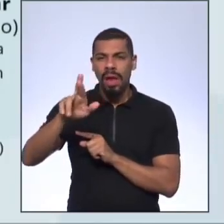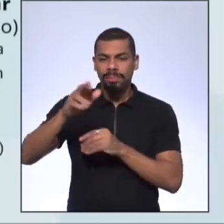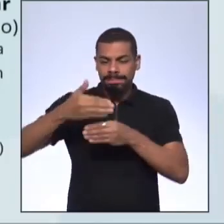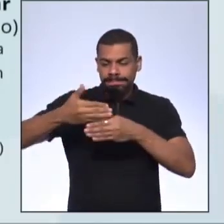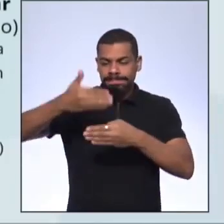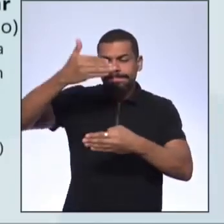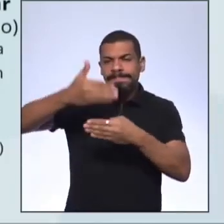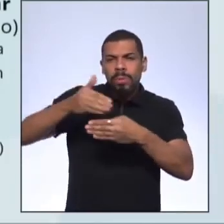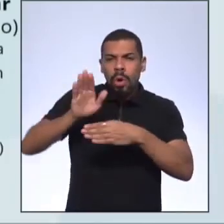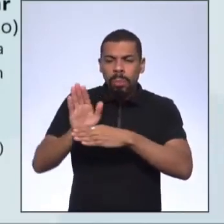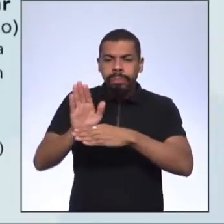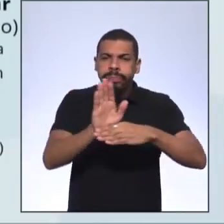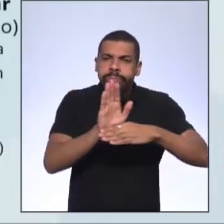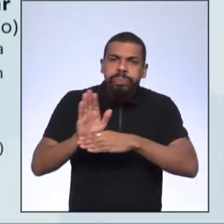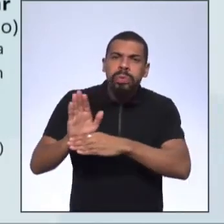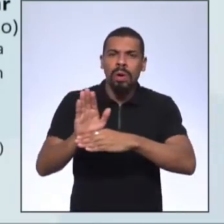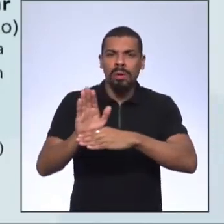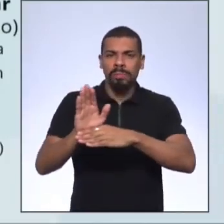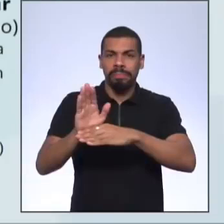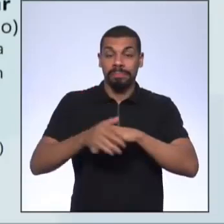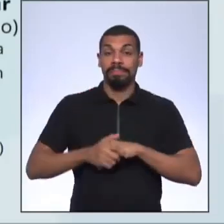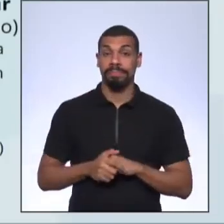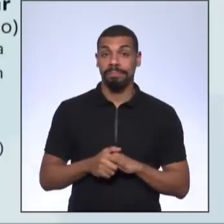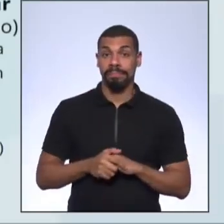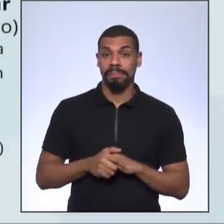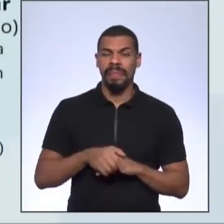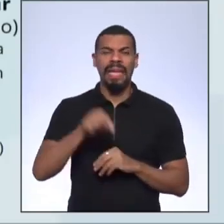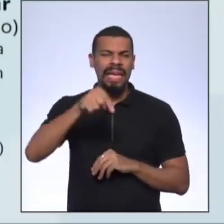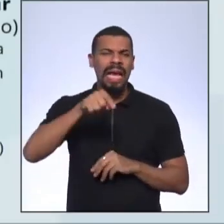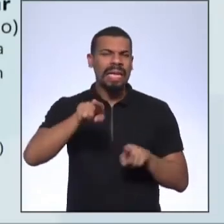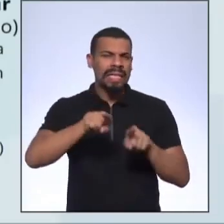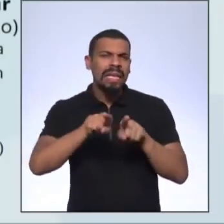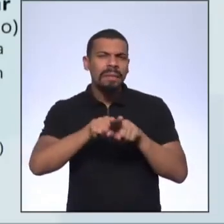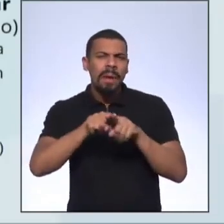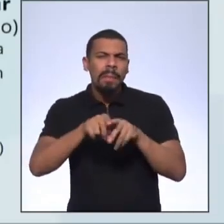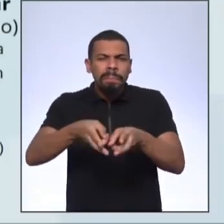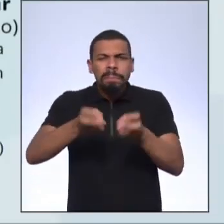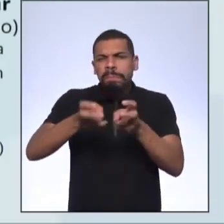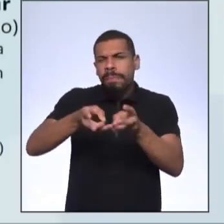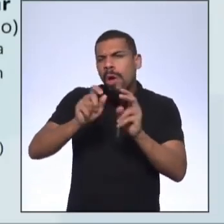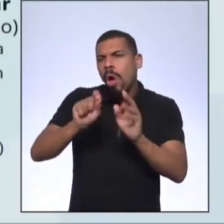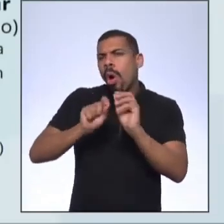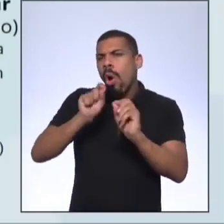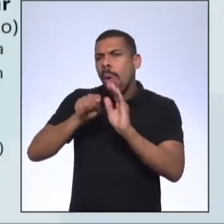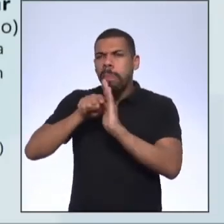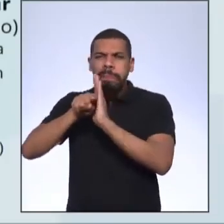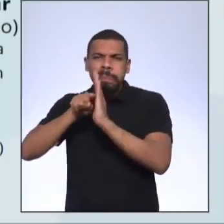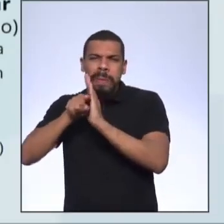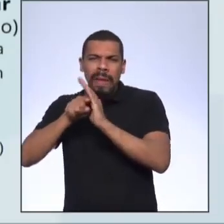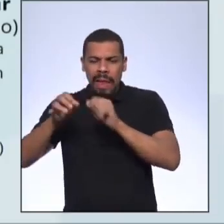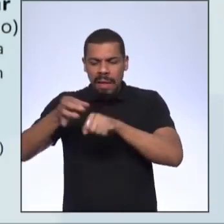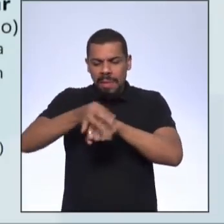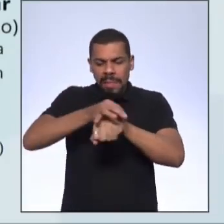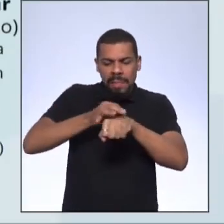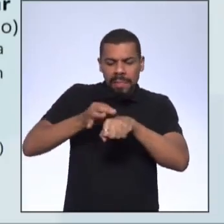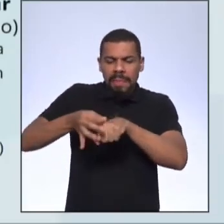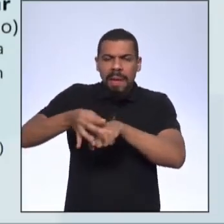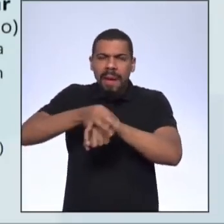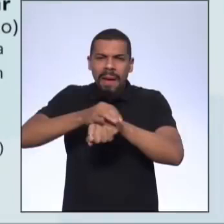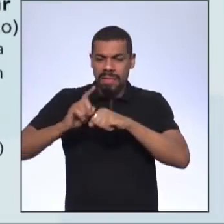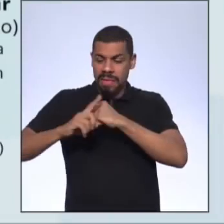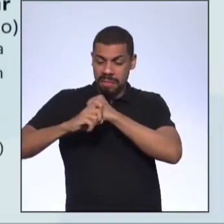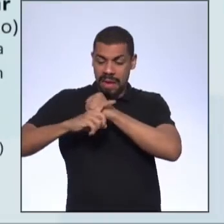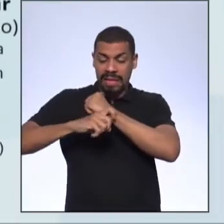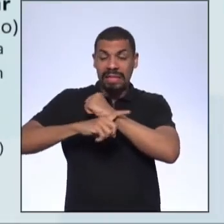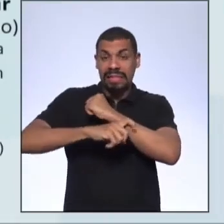essa proteção da célula, né? E aí a gente consegue identificar vários tipos celulares, né, vários tipos de